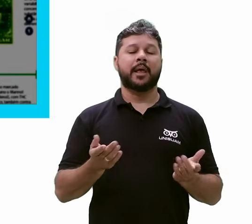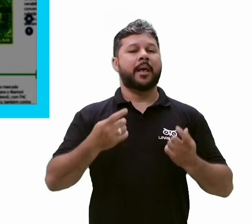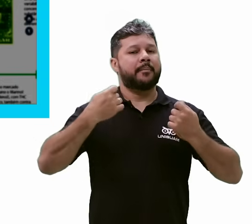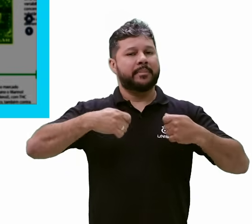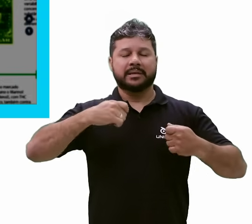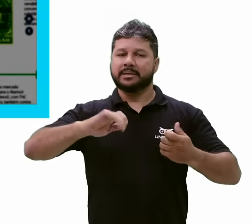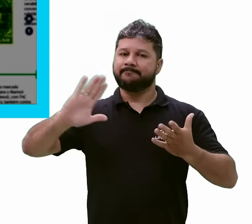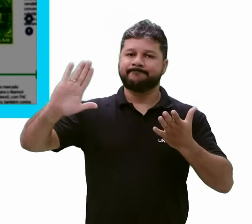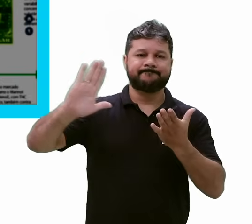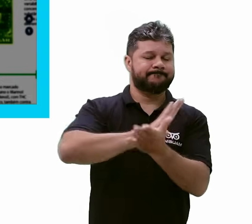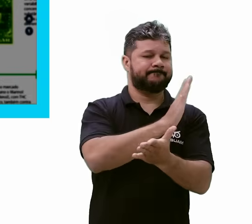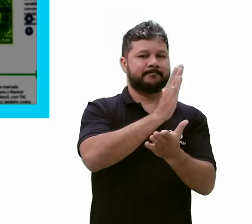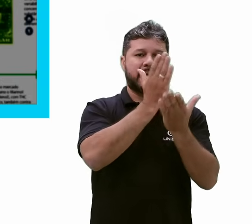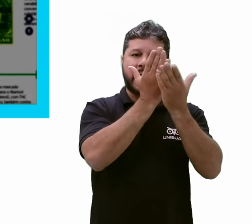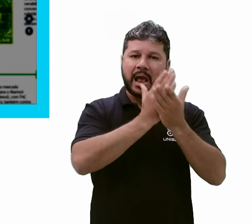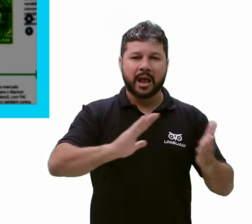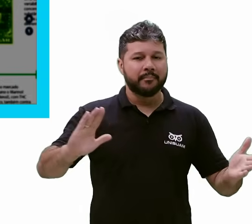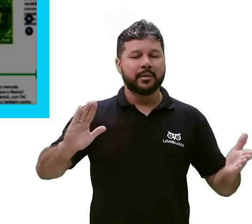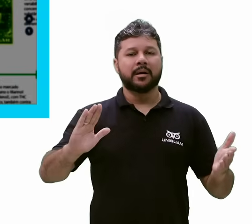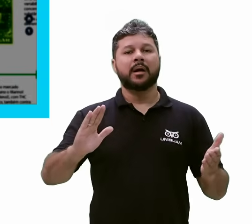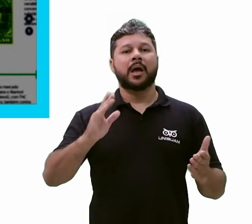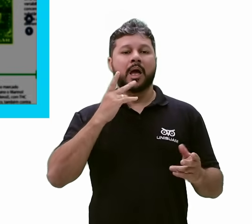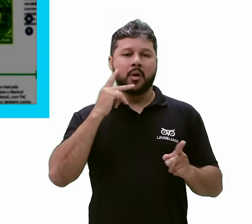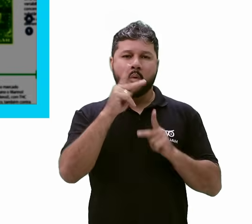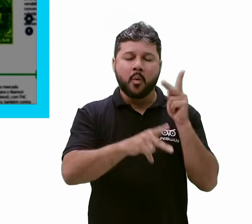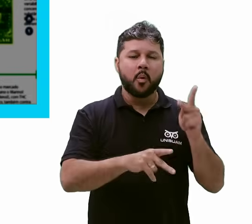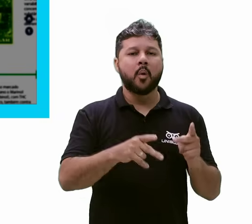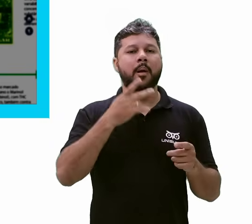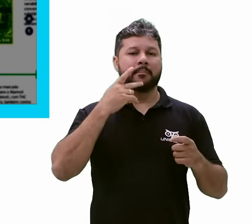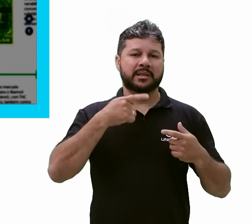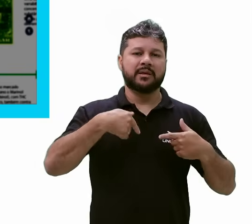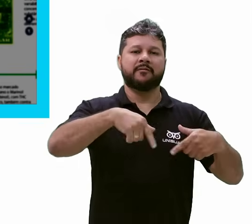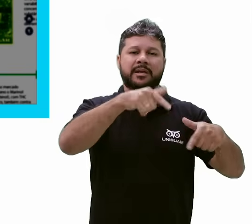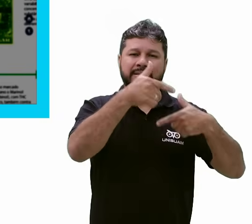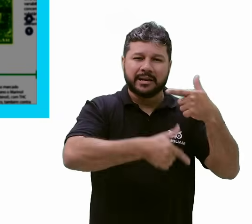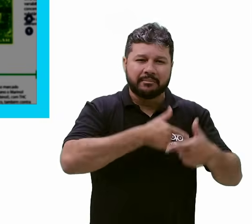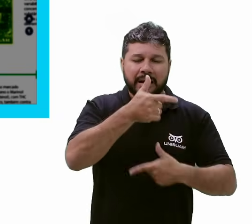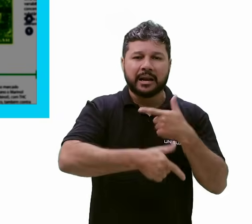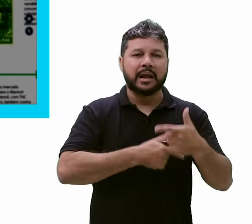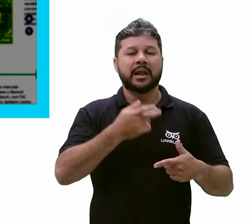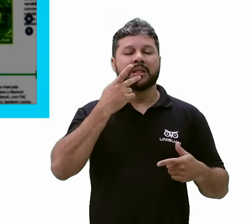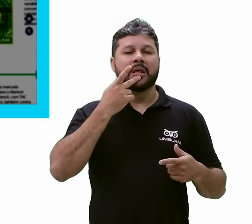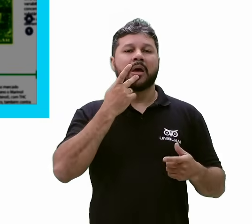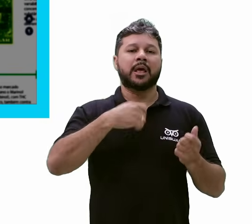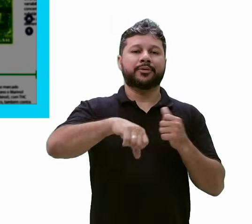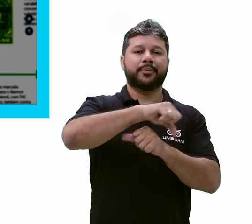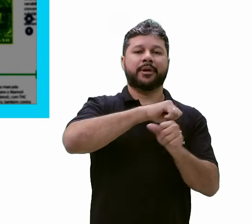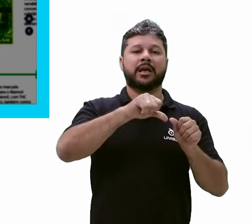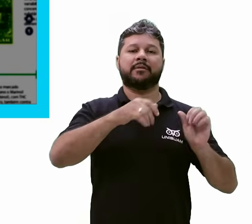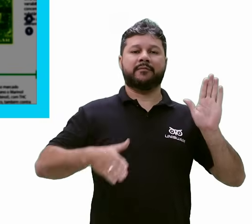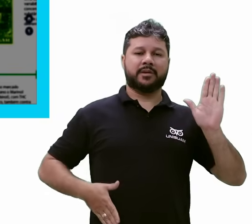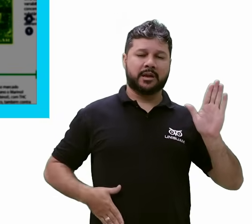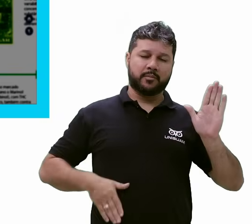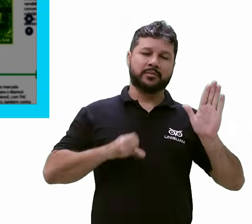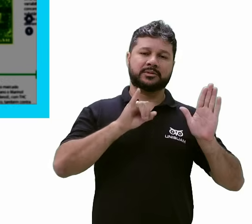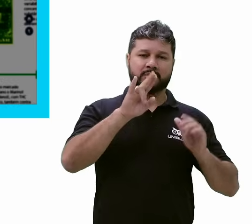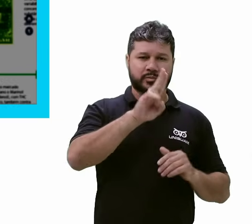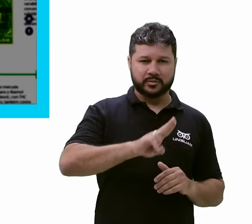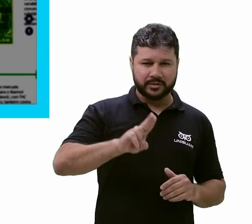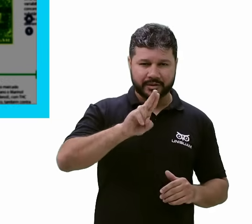que deveria ser erradicado porque fazia com que esse povo que deveria trabalhar ficasse mais vagabundo.